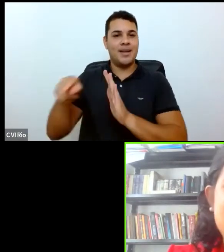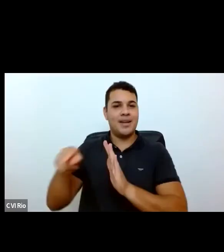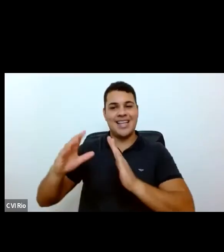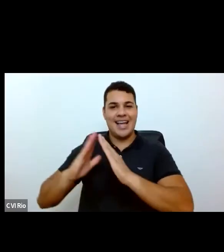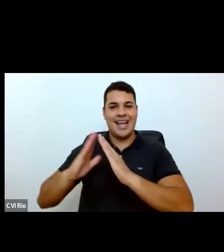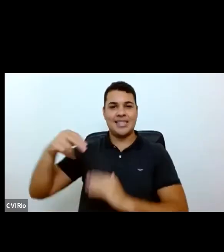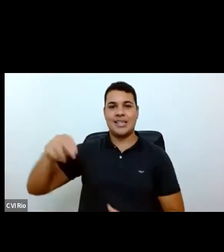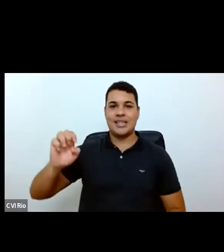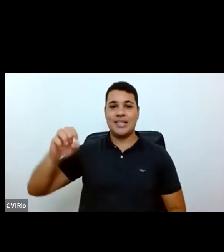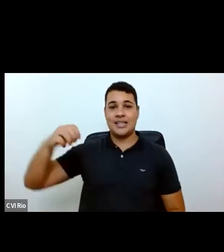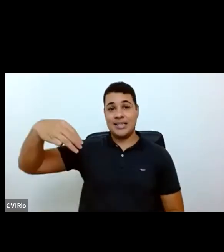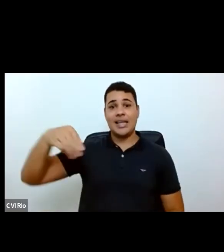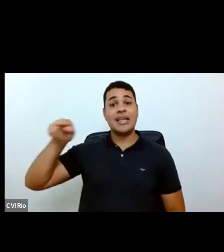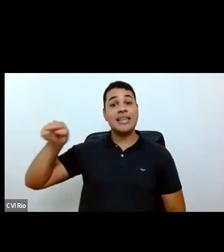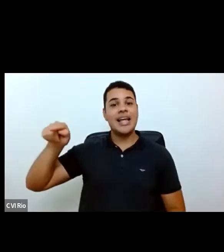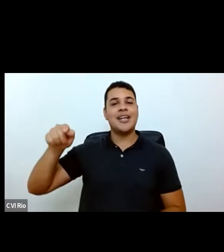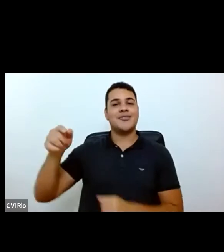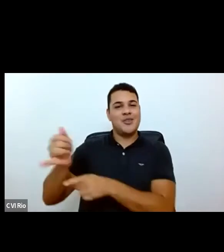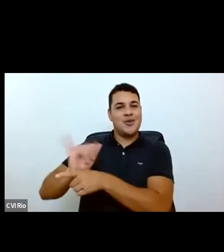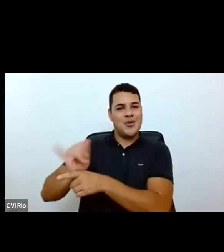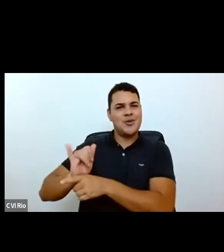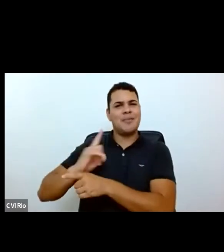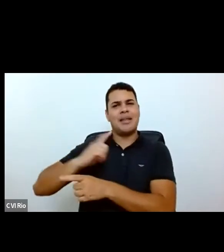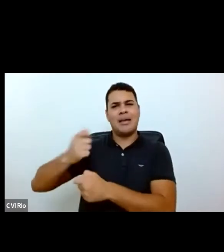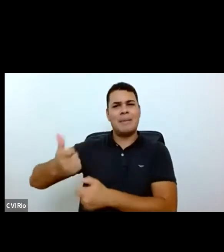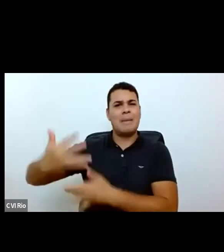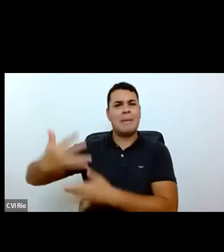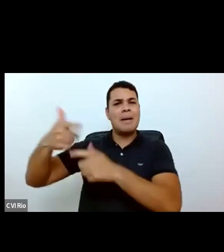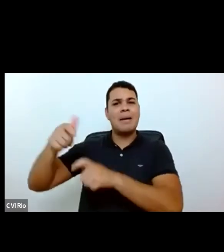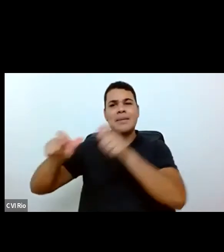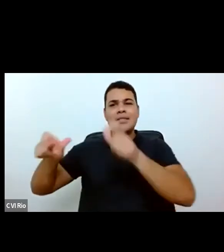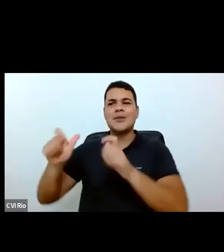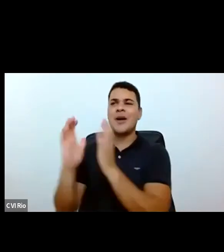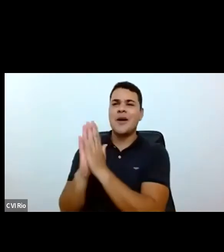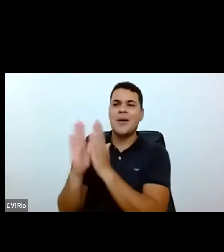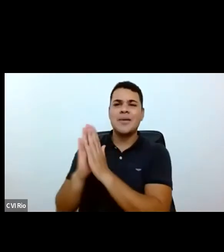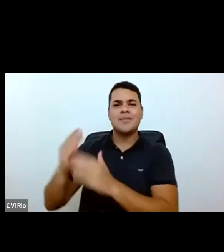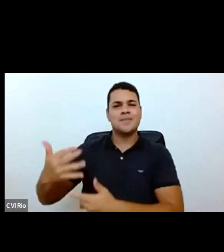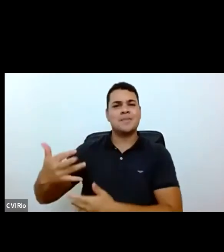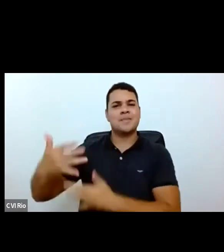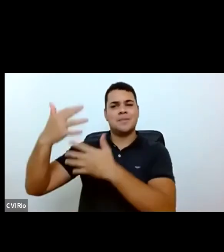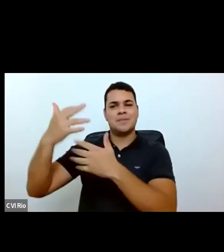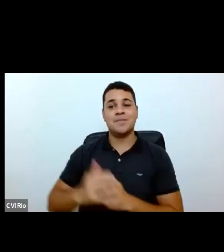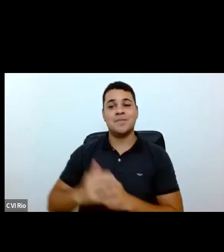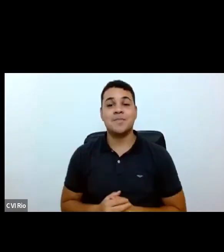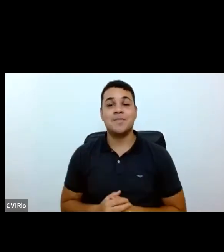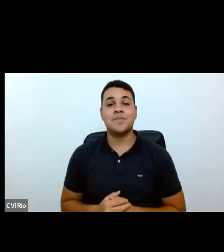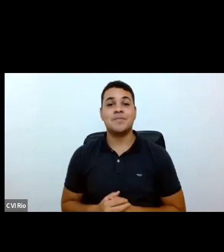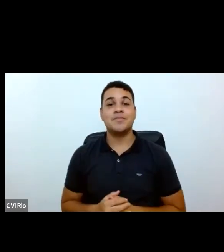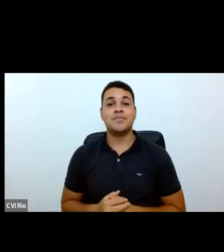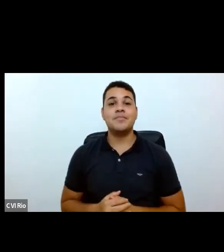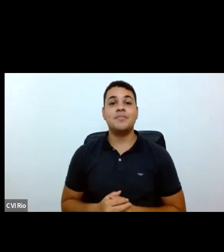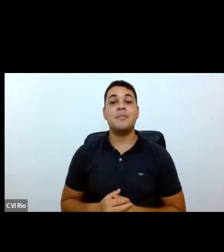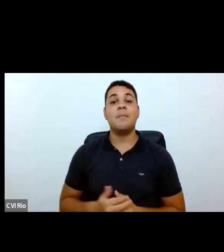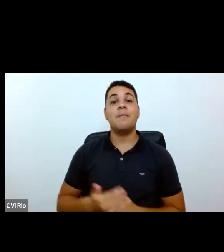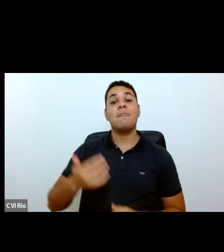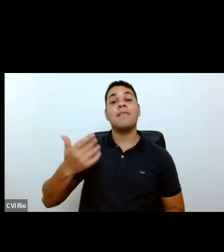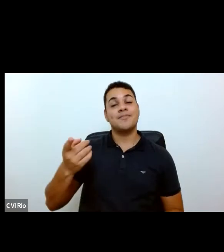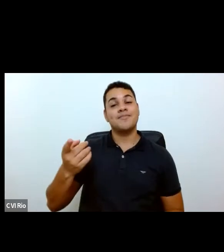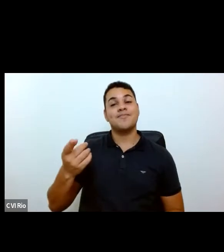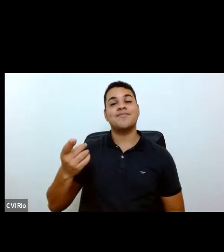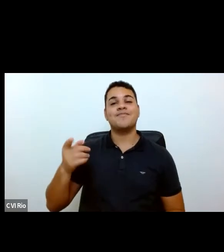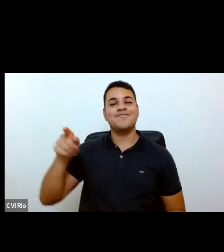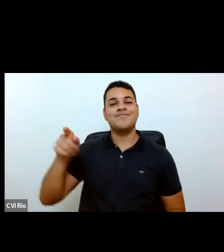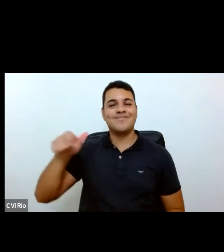Aqui a gente teve muitos comentários muito elogiosos. A Angela Echer disse que emoção escutar sua